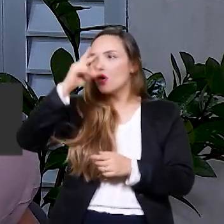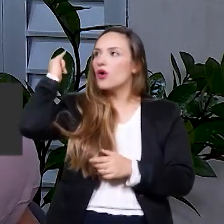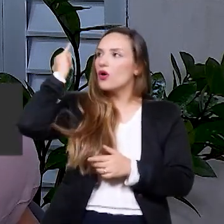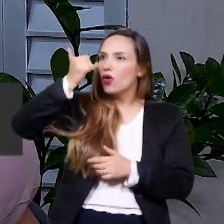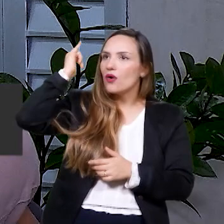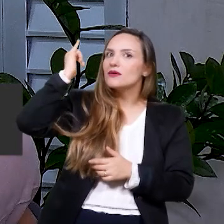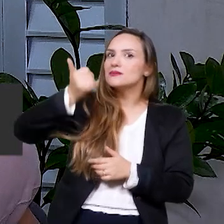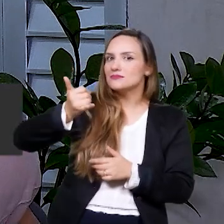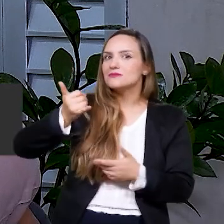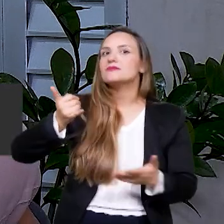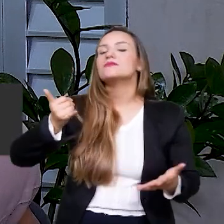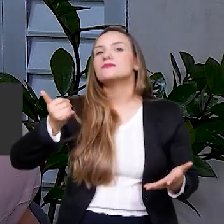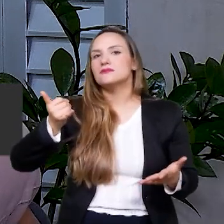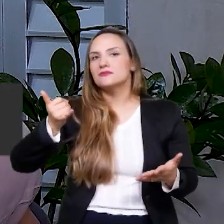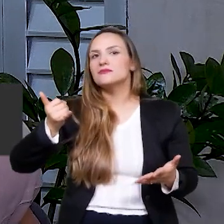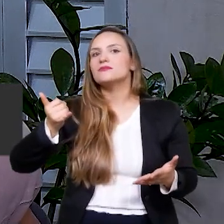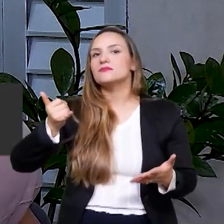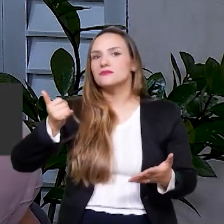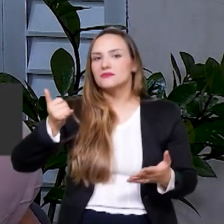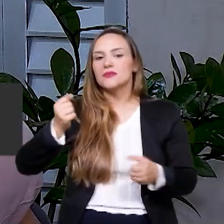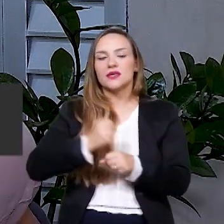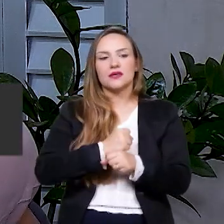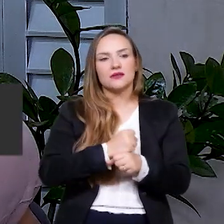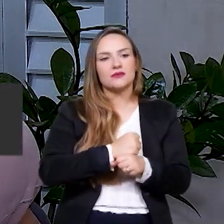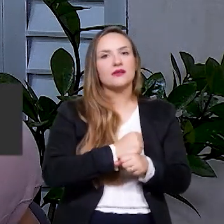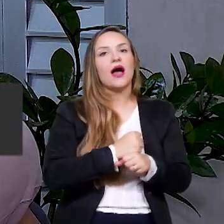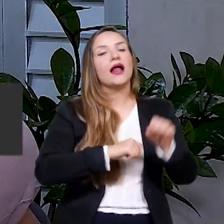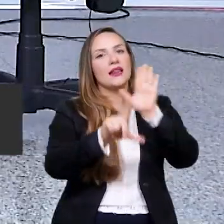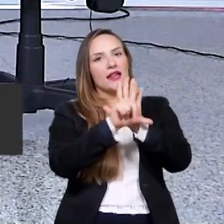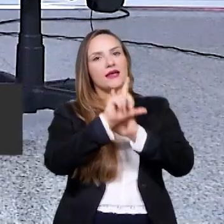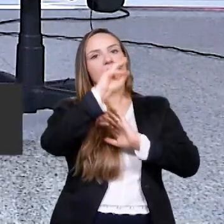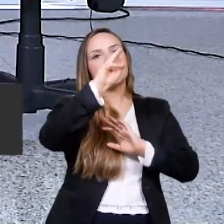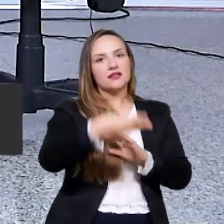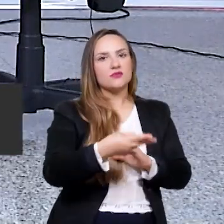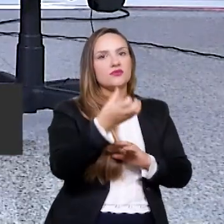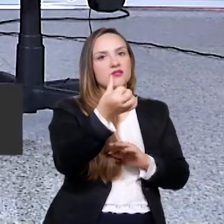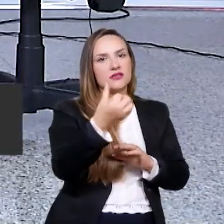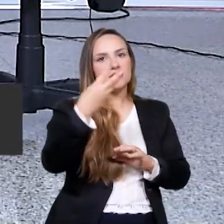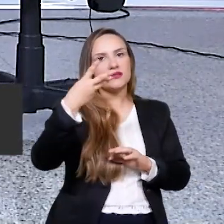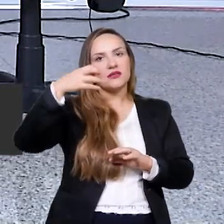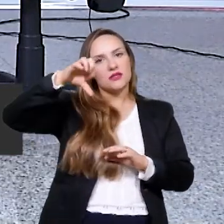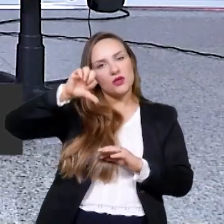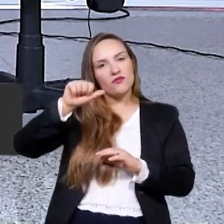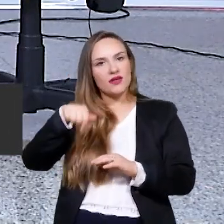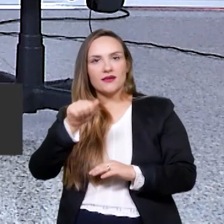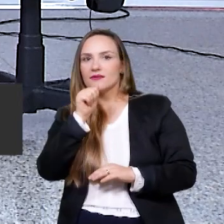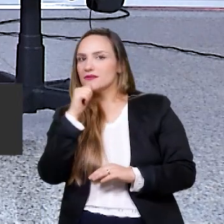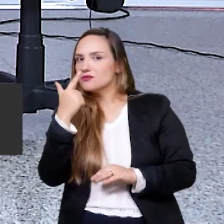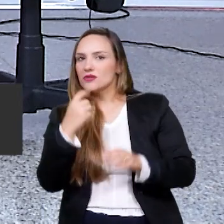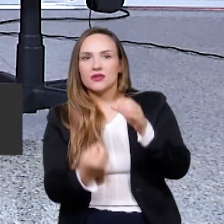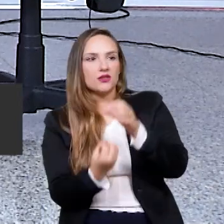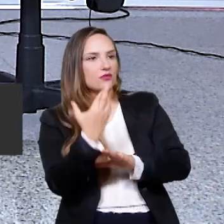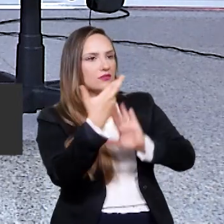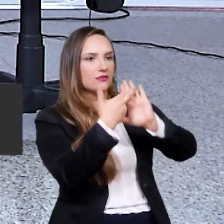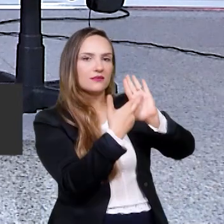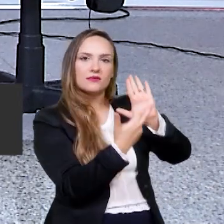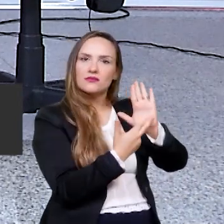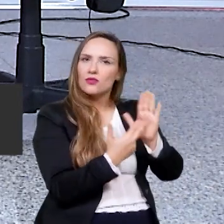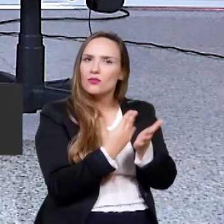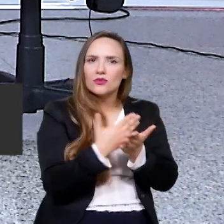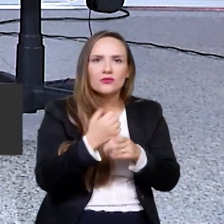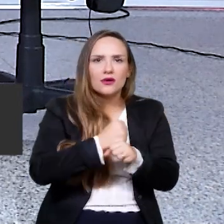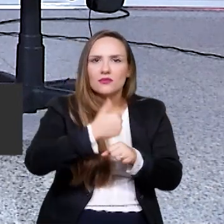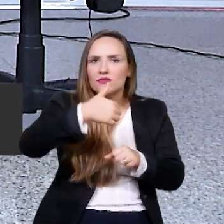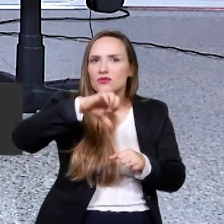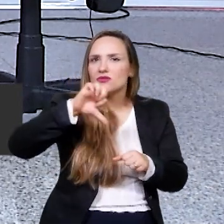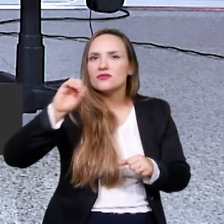10.639, que até hoje não foi regulamentada Exatamente. no nosso país e no nosso estado. Não tem é uma lei da década de efetividade, né? 90. Na prática não tem efetividade, porque